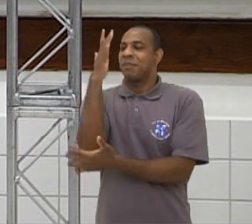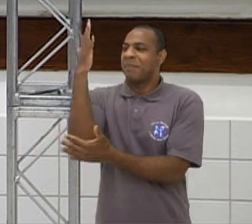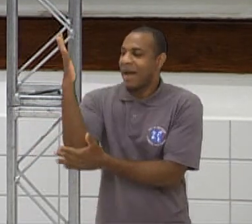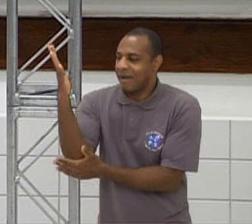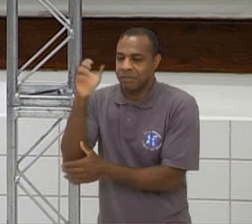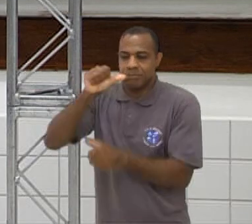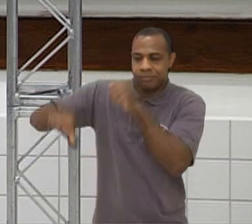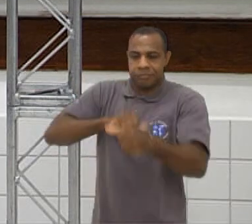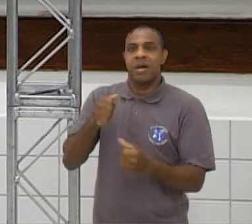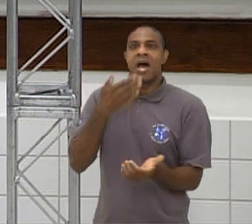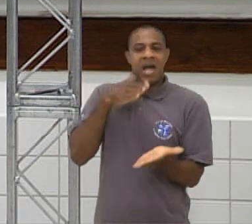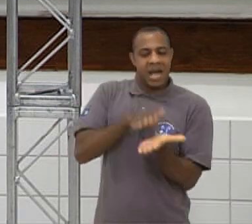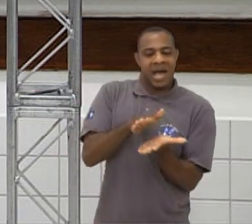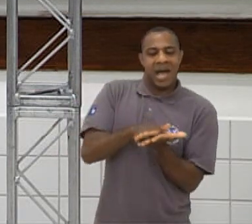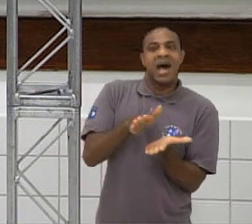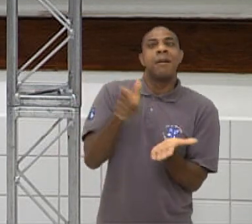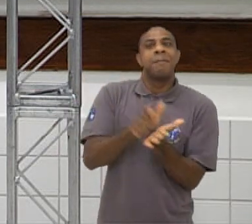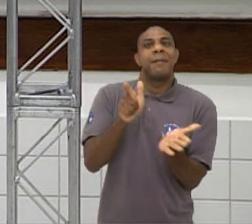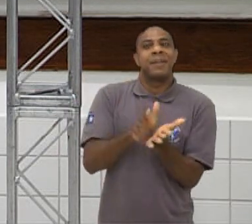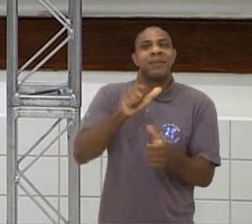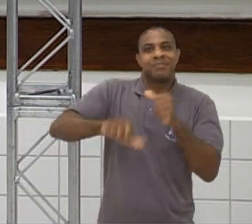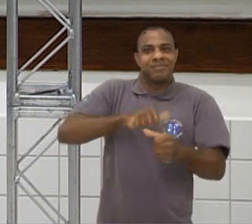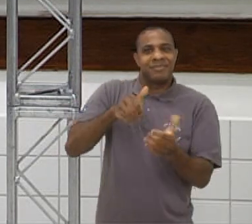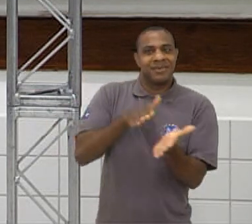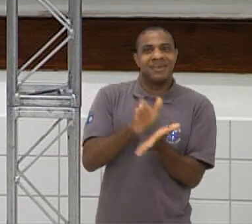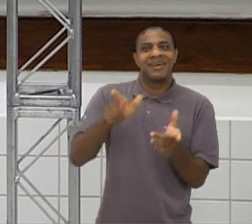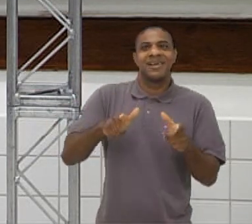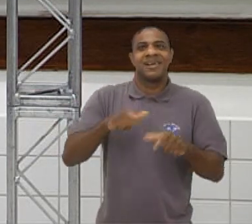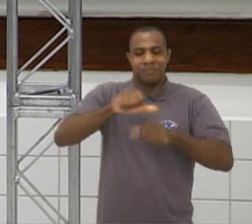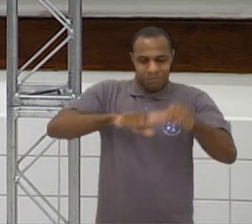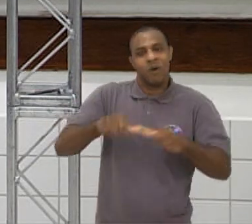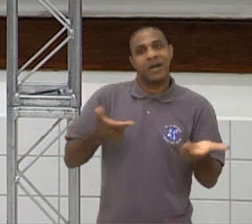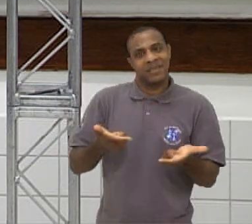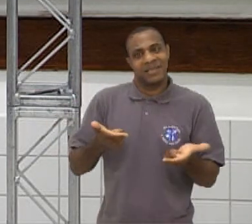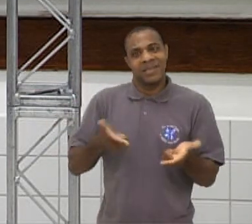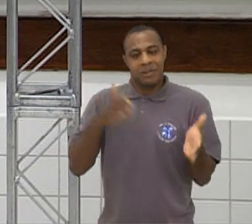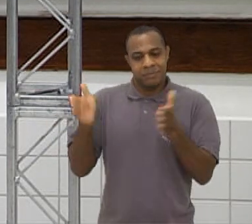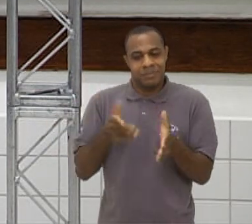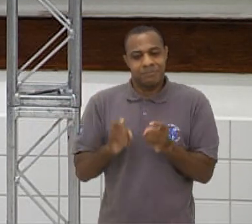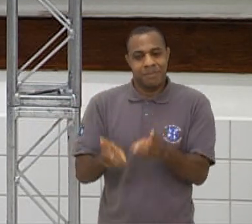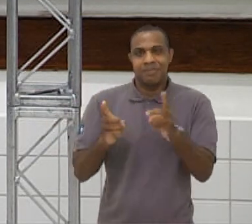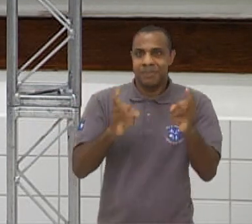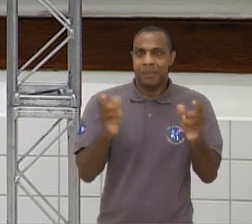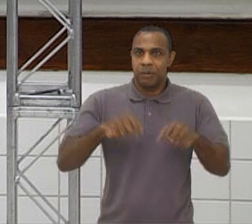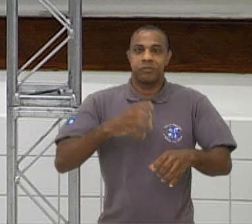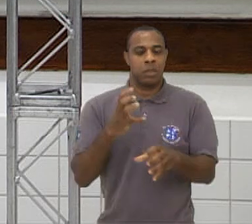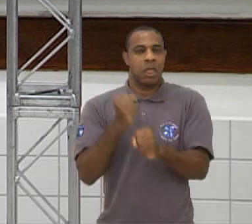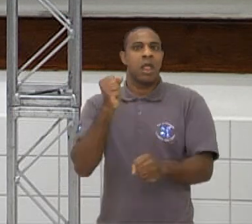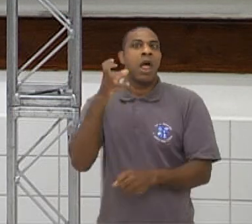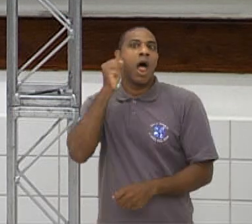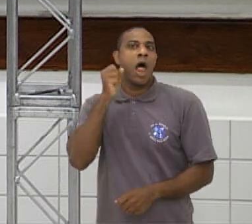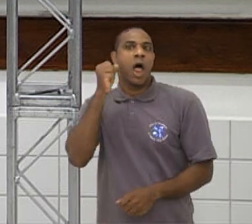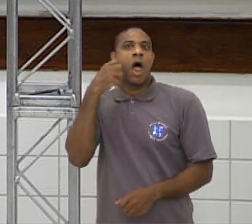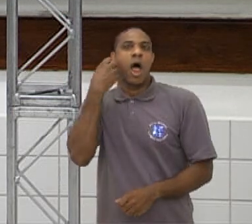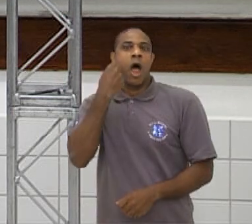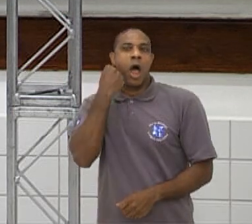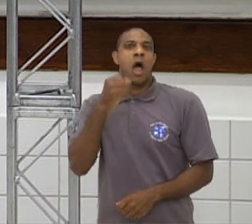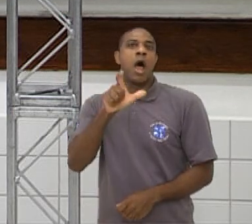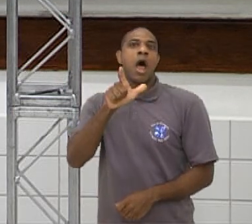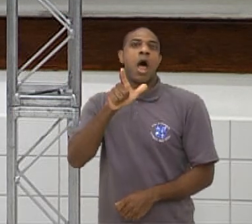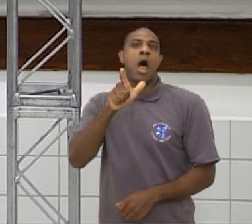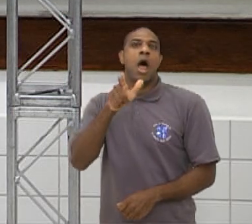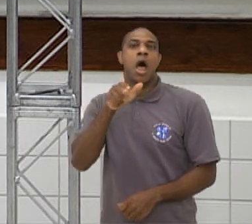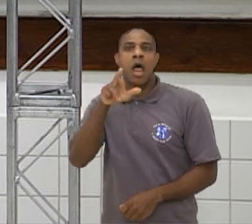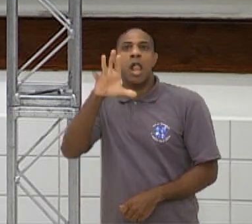num papel que pode ser vendido. Trabalha a matéria-prima e transforma em mercadoria, que pode gerar lucro. Então, o meio de produção é a